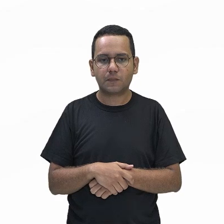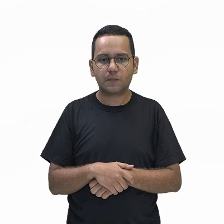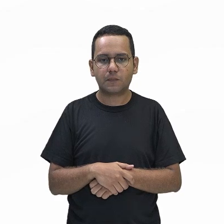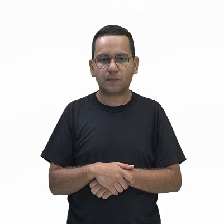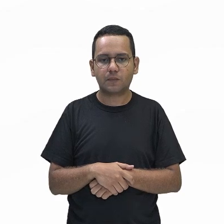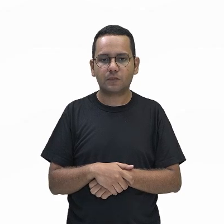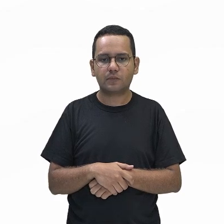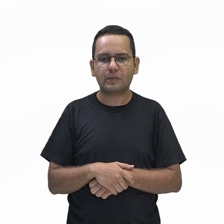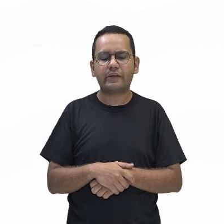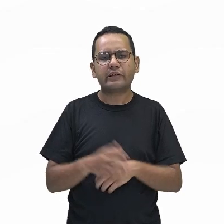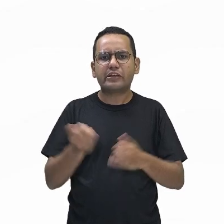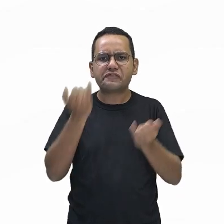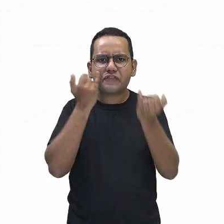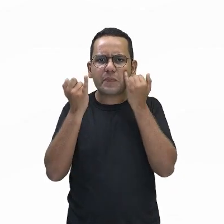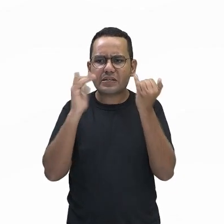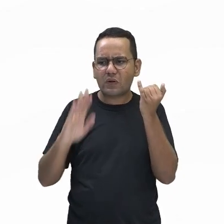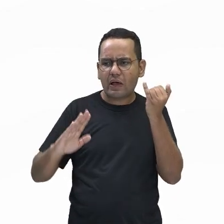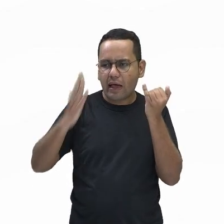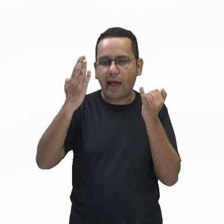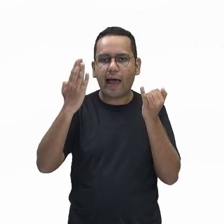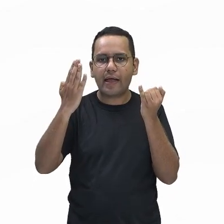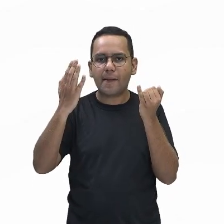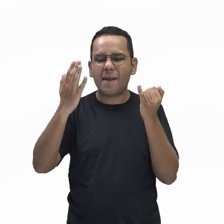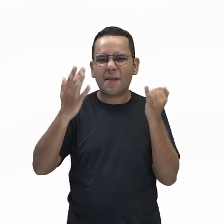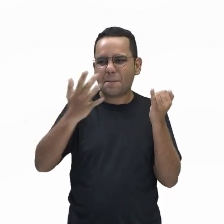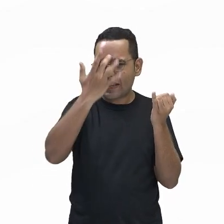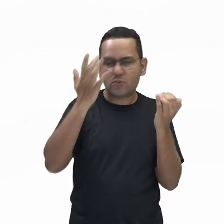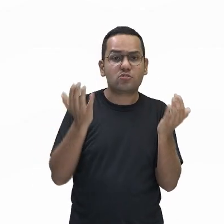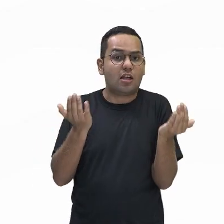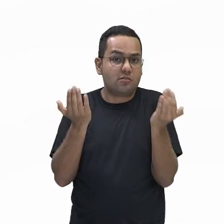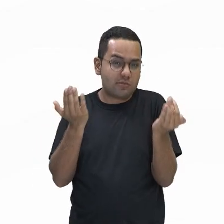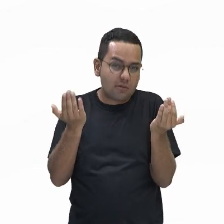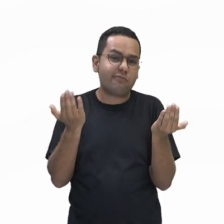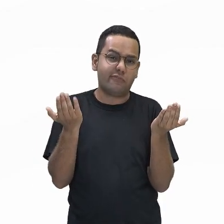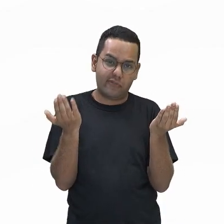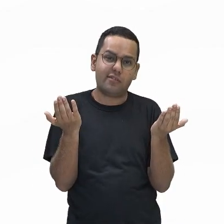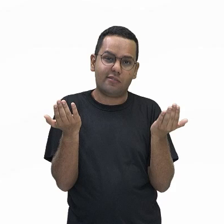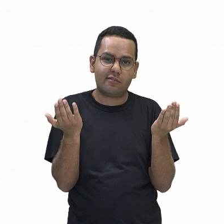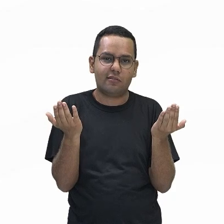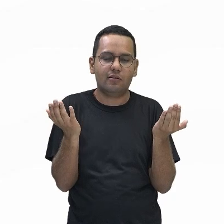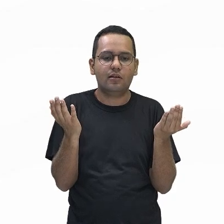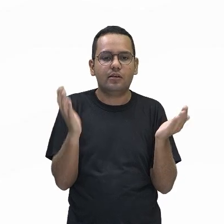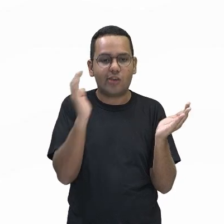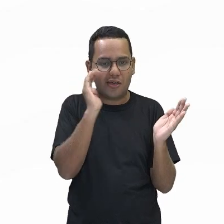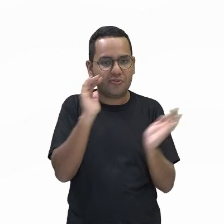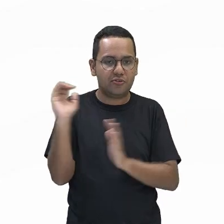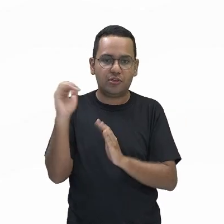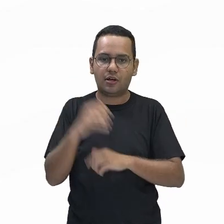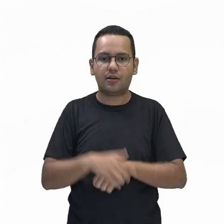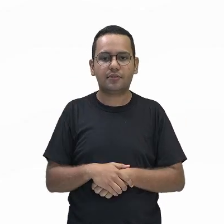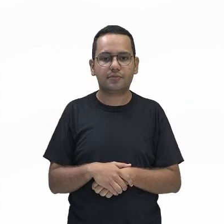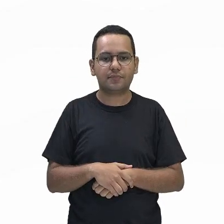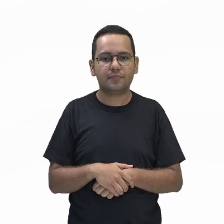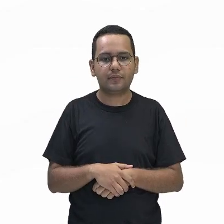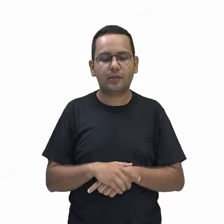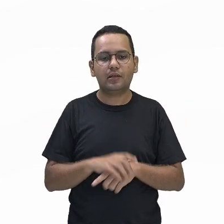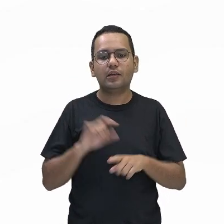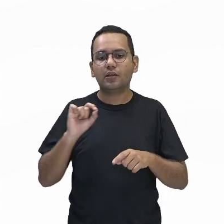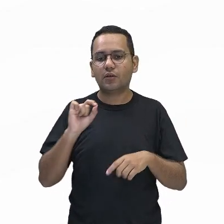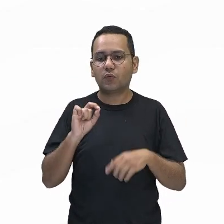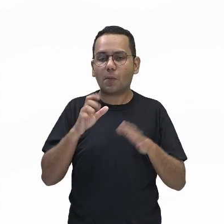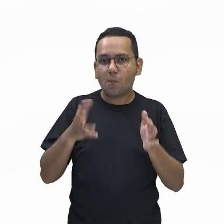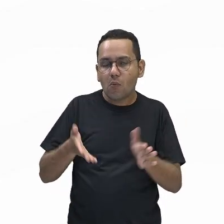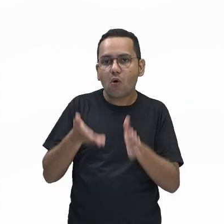a fortalecer a confiança na ciência, né? Porque fake news é um crime,